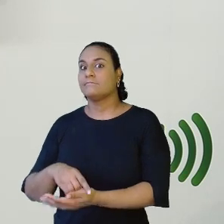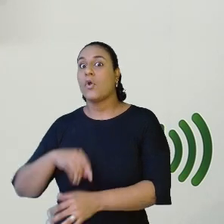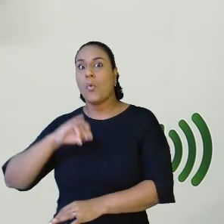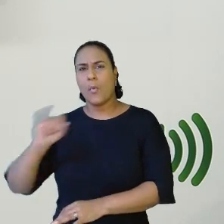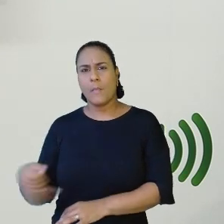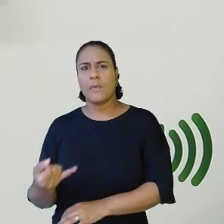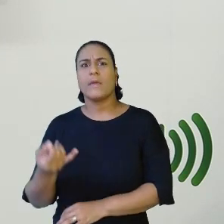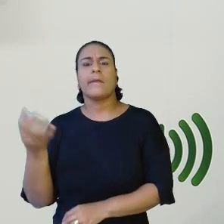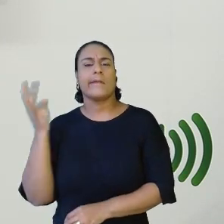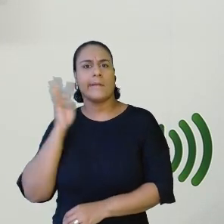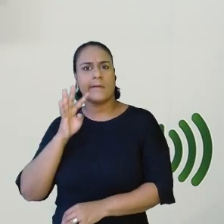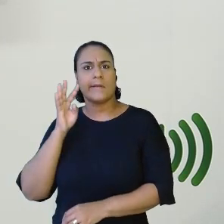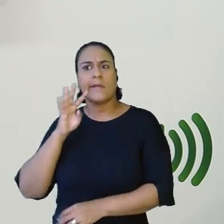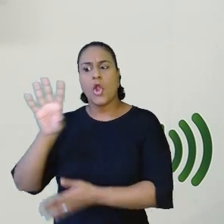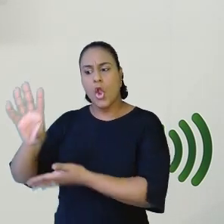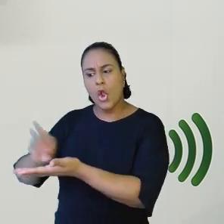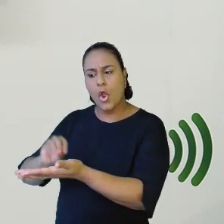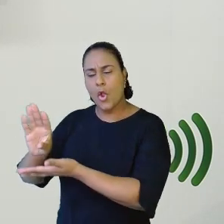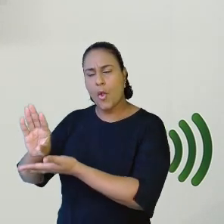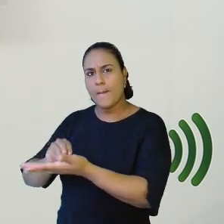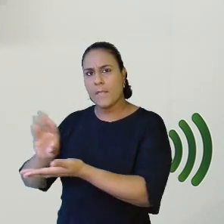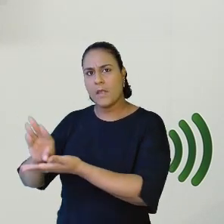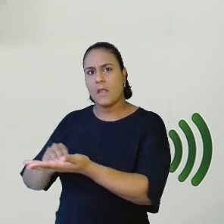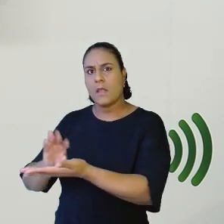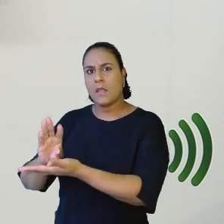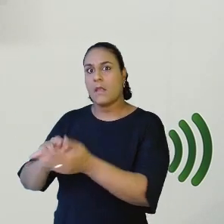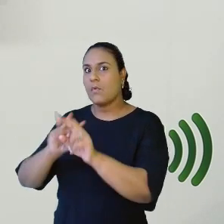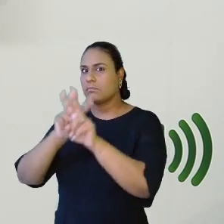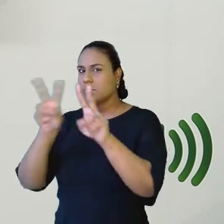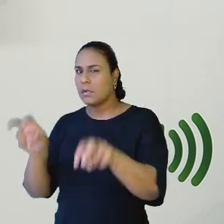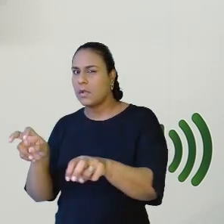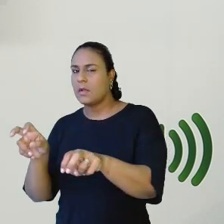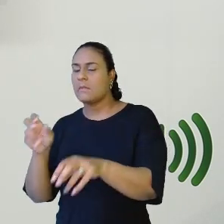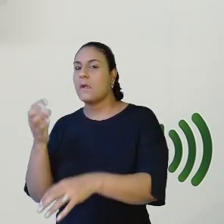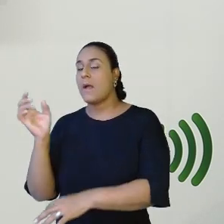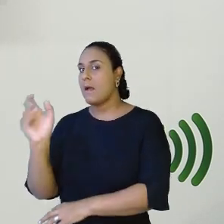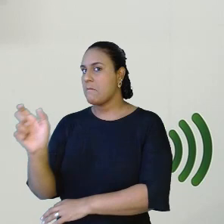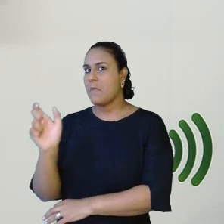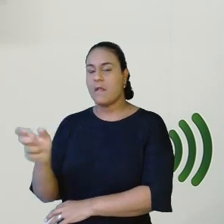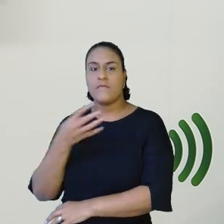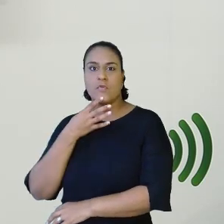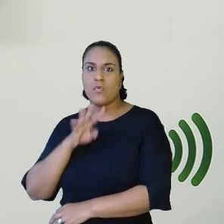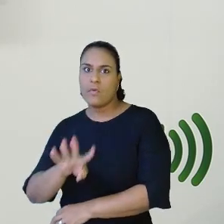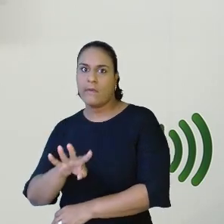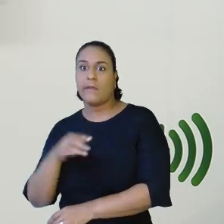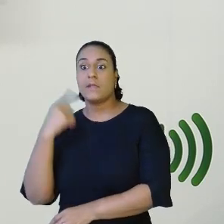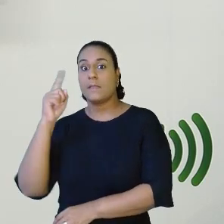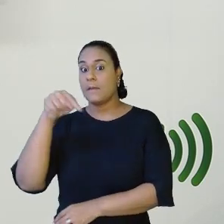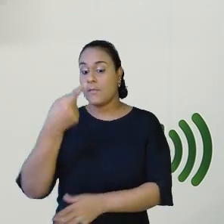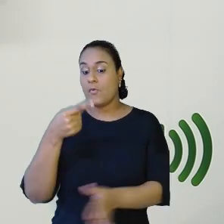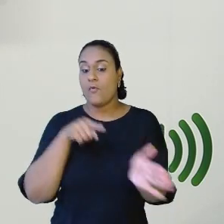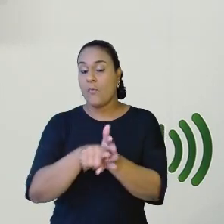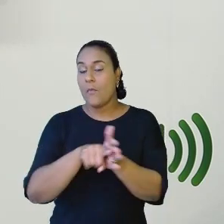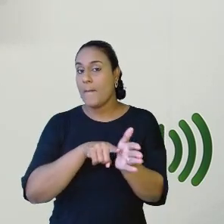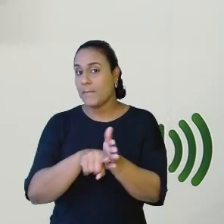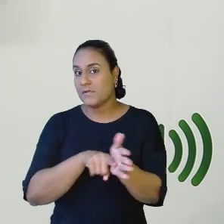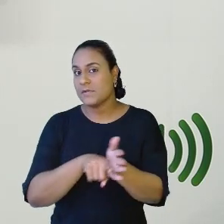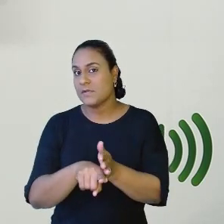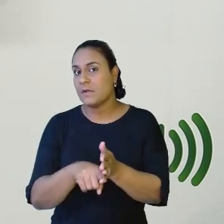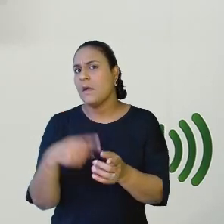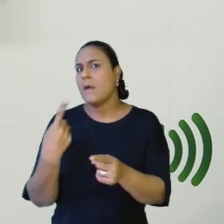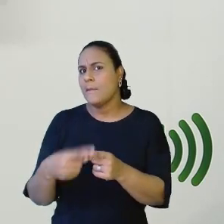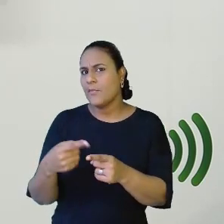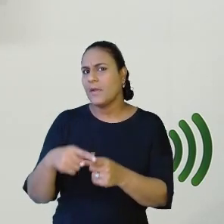vocês anotarem esses termos que estão aparecendo, aqueles que ainda não conhecem, e procurar. Por quê? Muita gente já